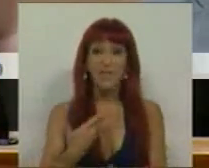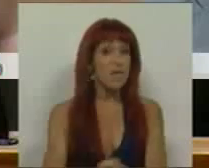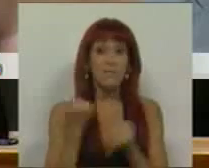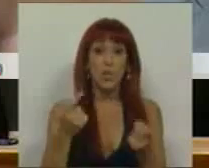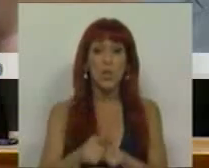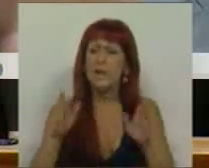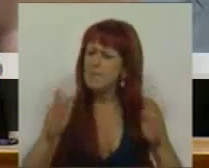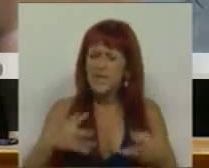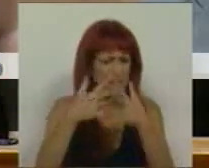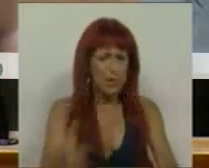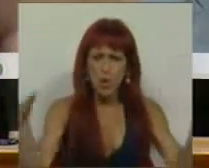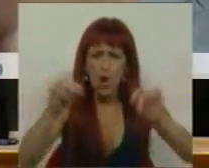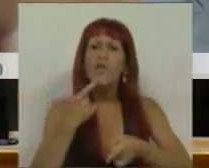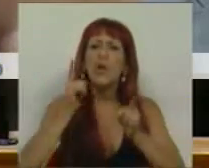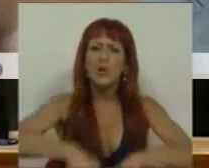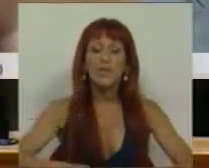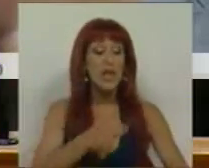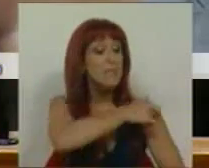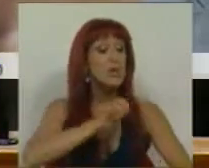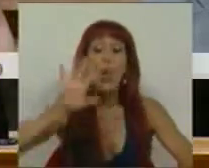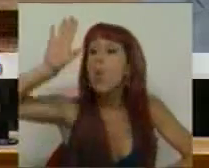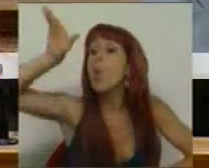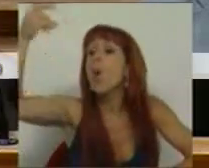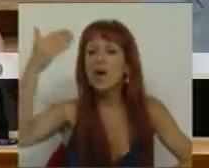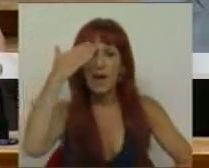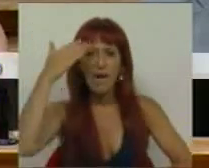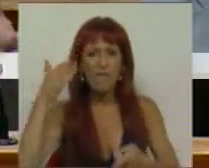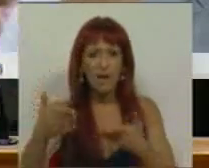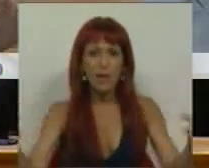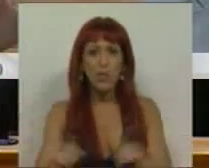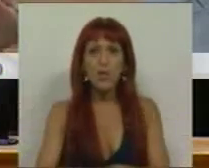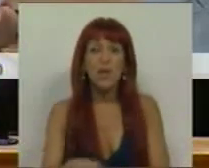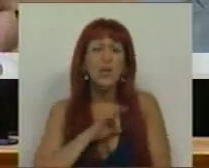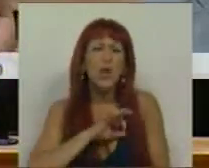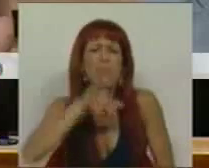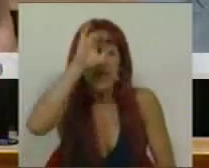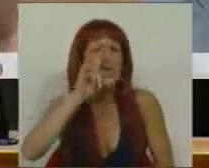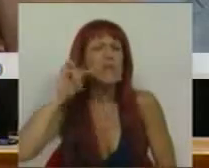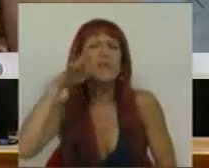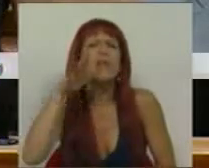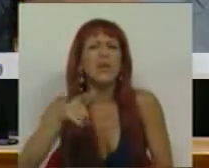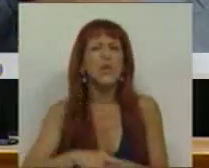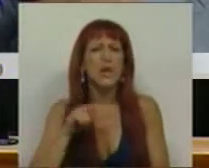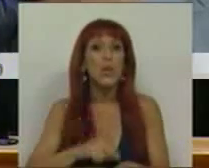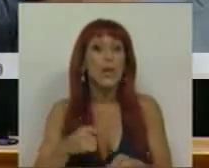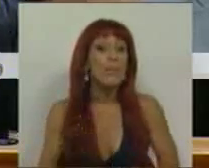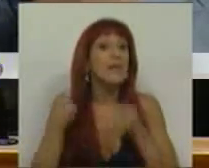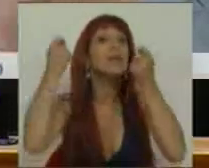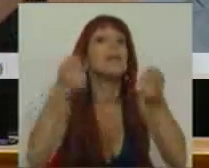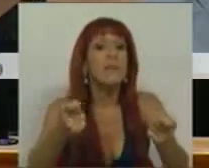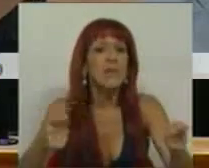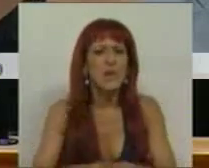dívida. Ela tem que ser reestruturada em nome de qualquer perspectiva, dizia o Sr. Ministro Vítor Gaspar, momento de